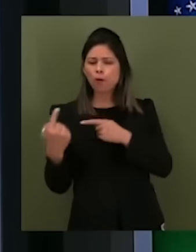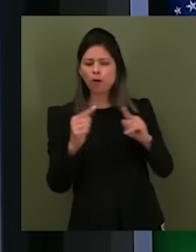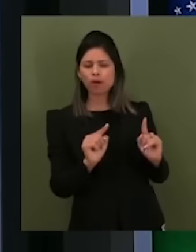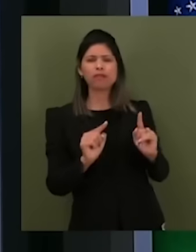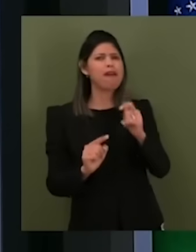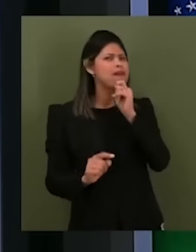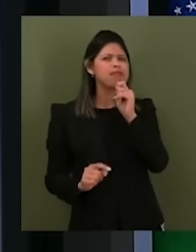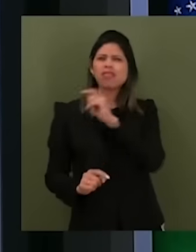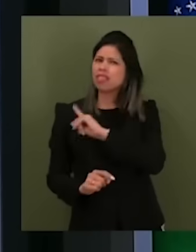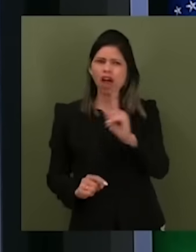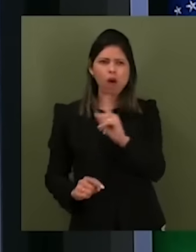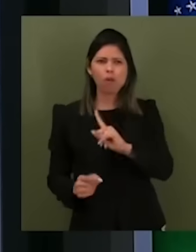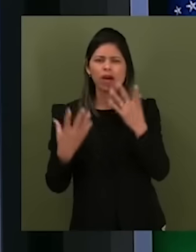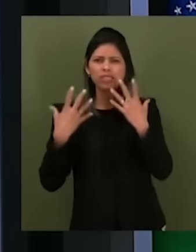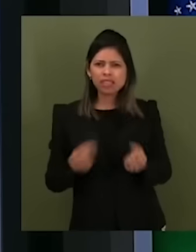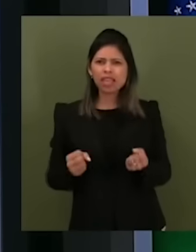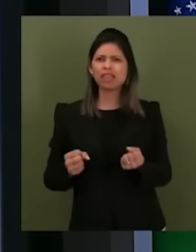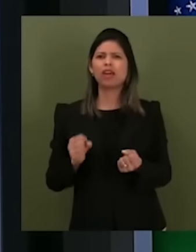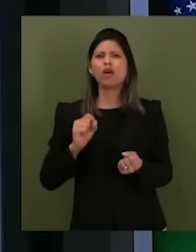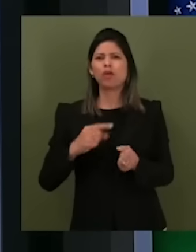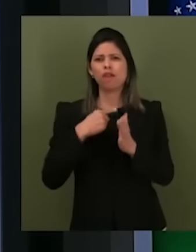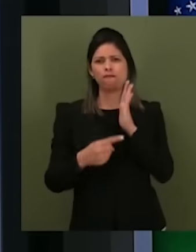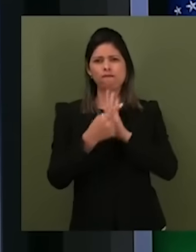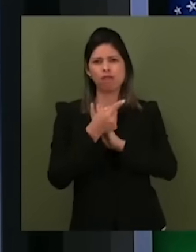não ouse violá-la.